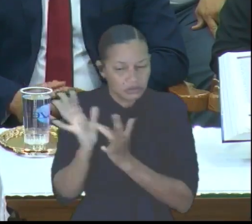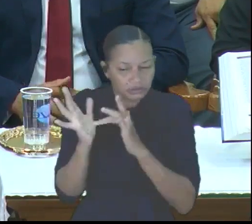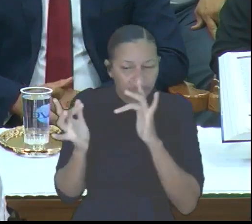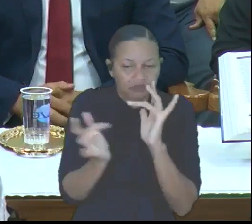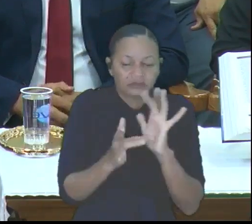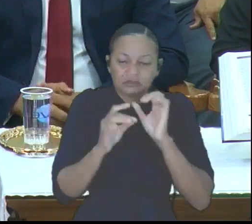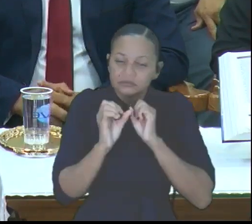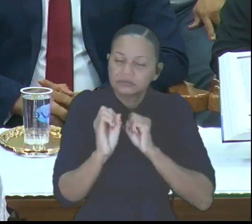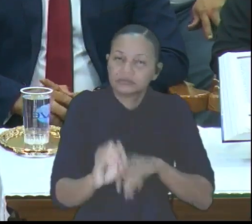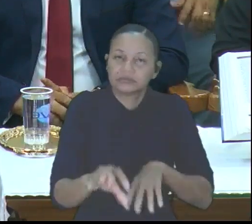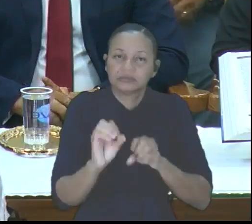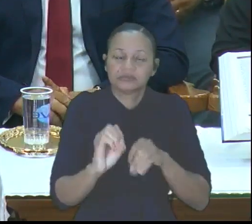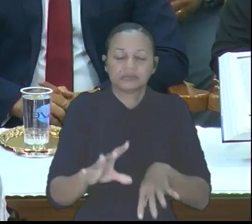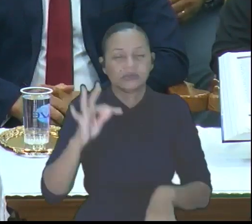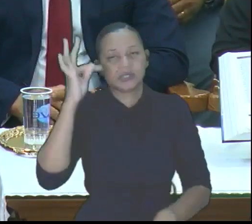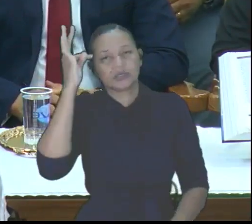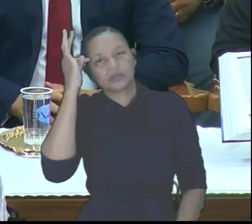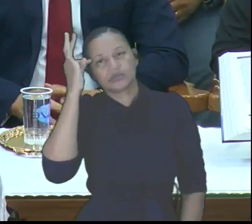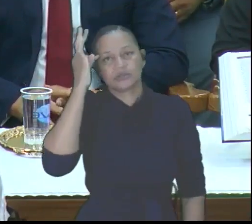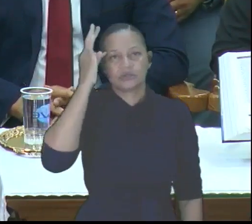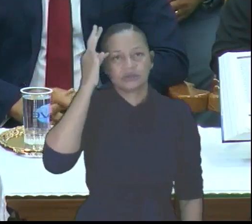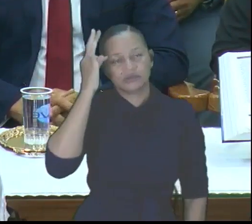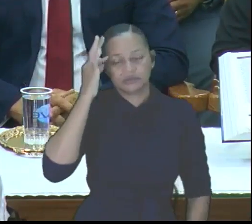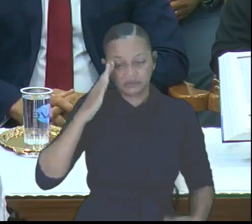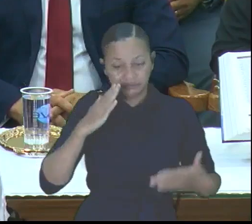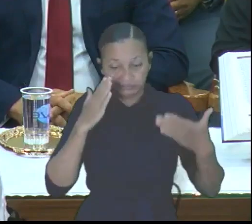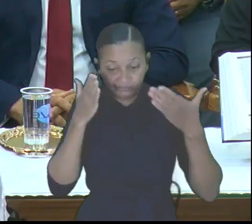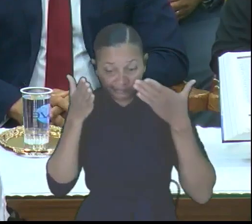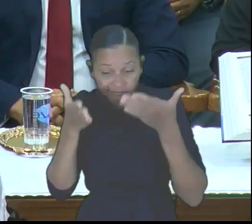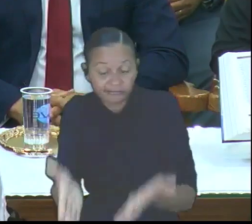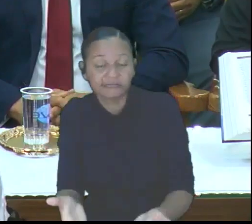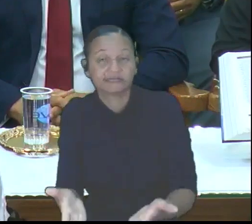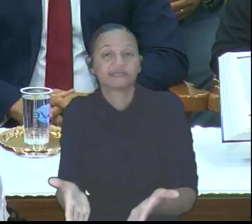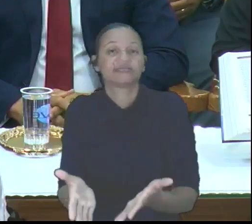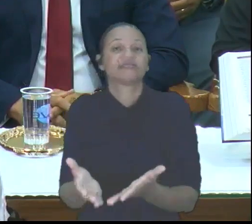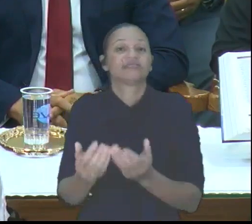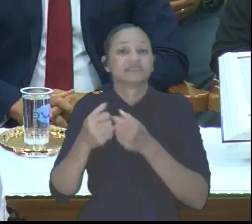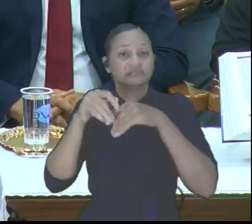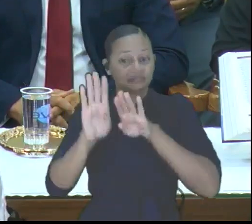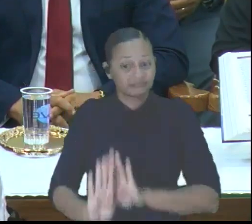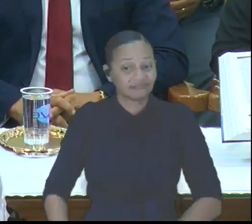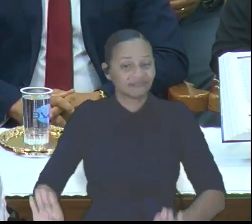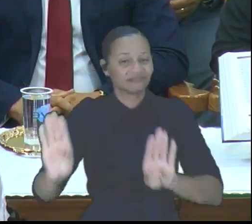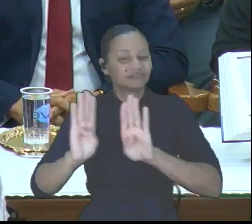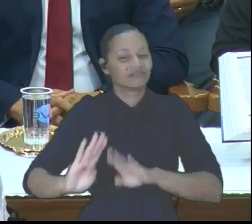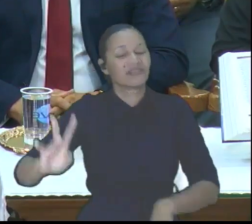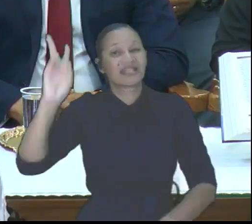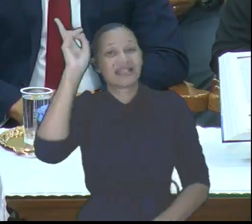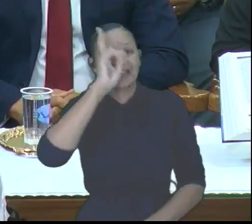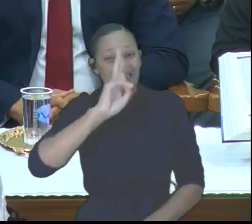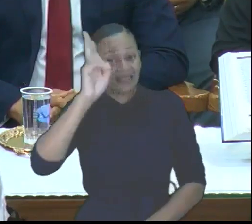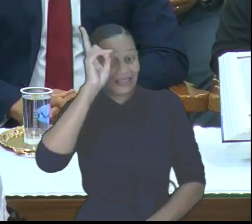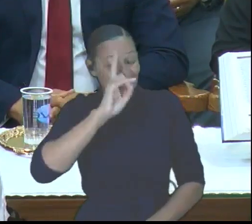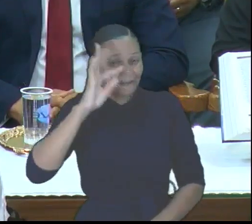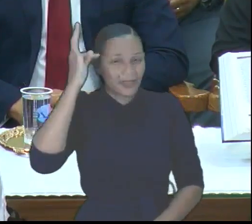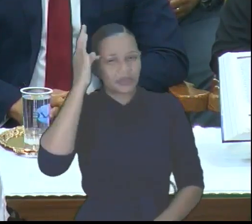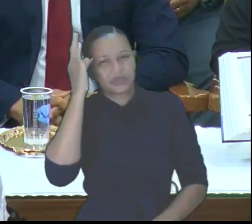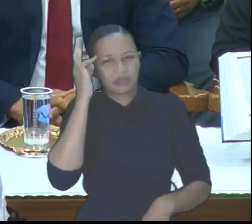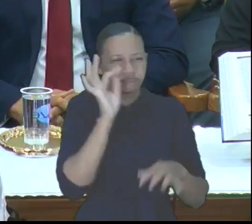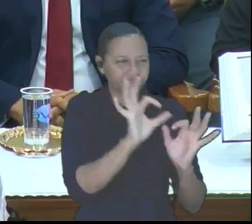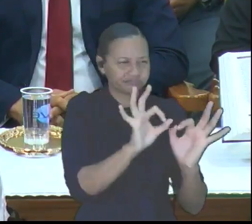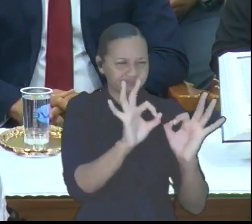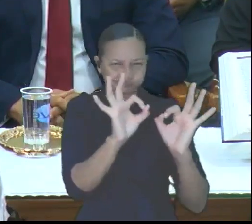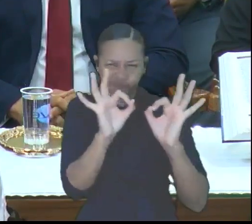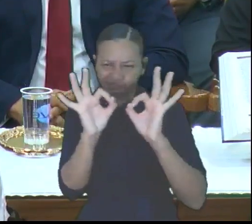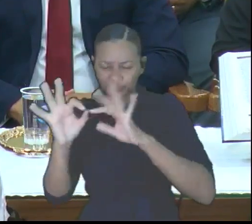ensinando Tomé. Quando Jesus chega em Betânia, lembra que Tomé está acompanhando tudo isso. Não só Tomé, mas